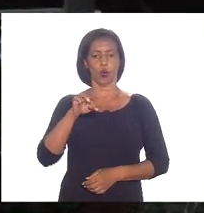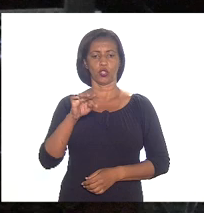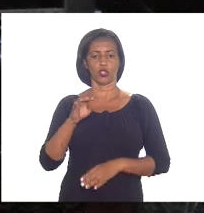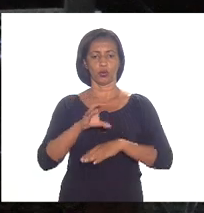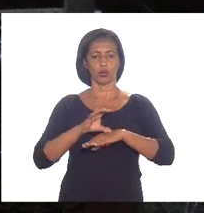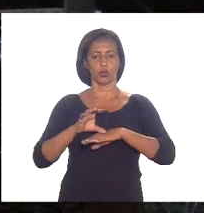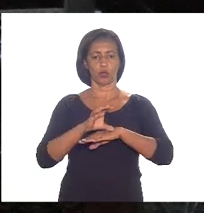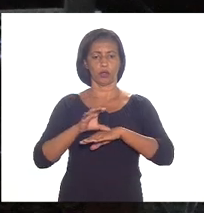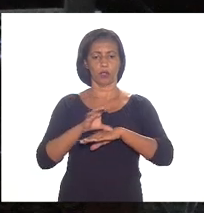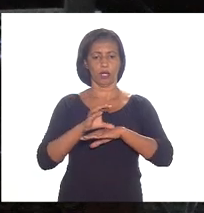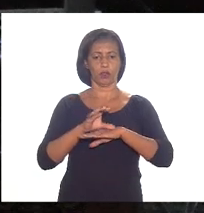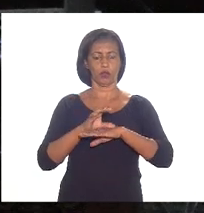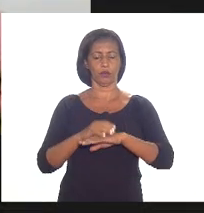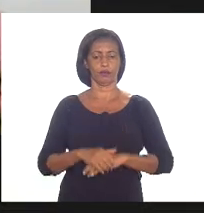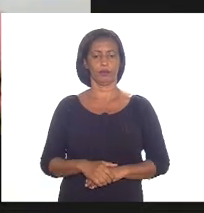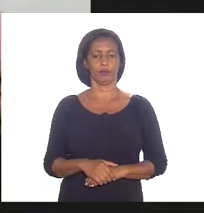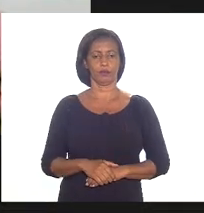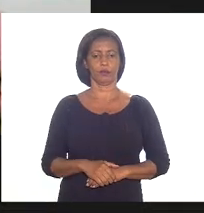Flávio Serafini.